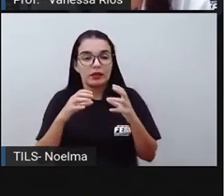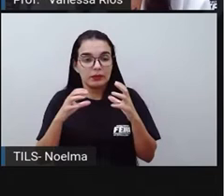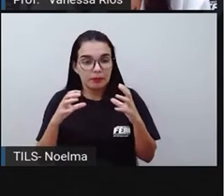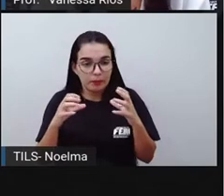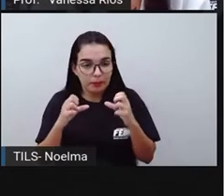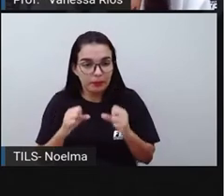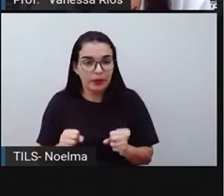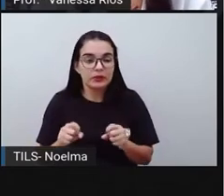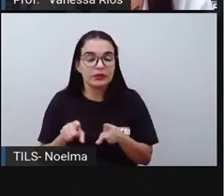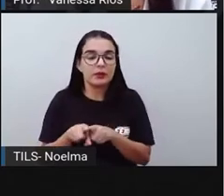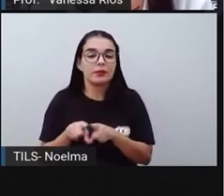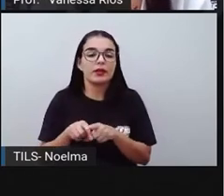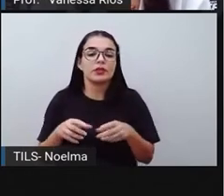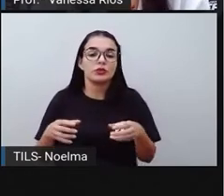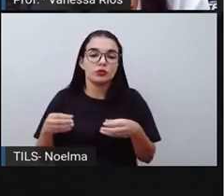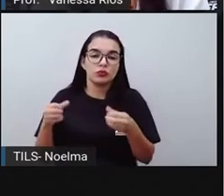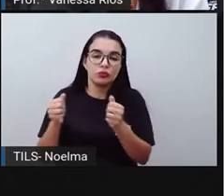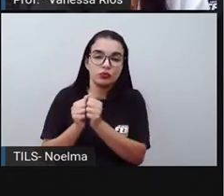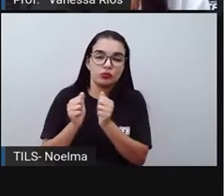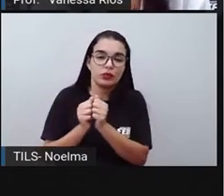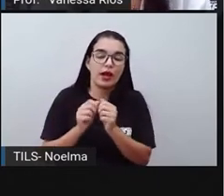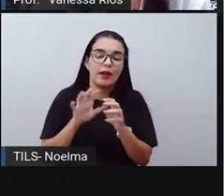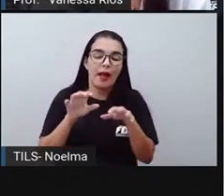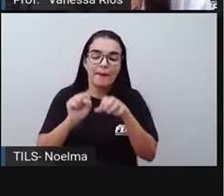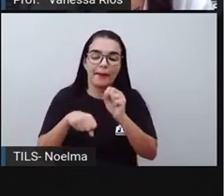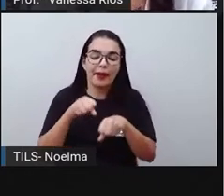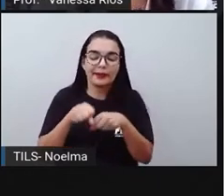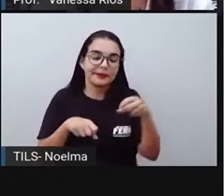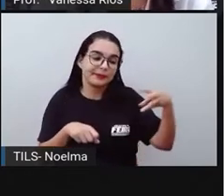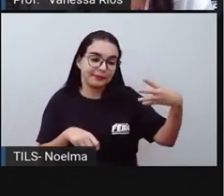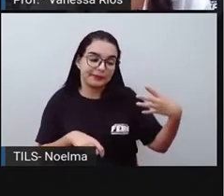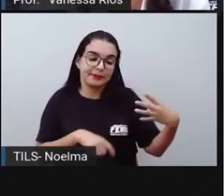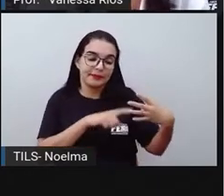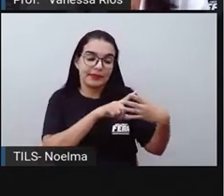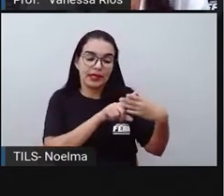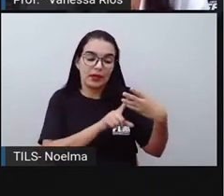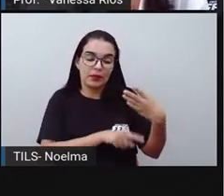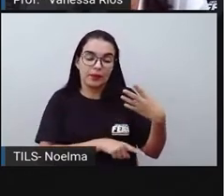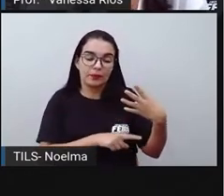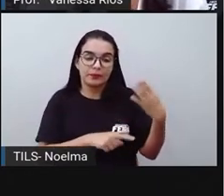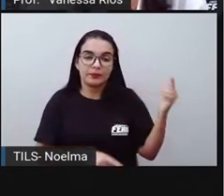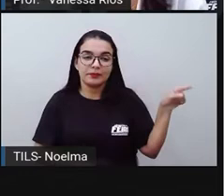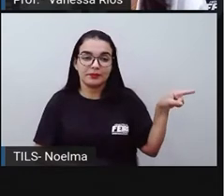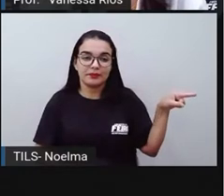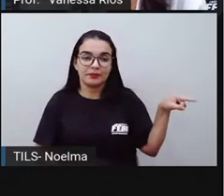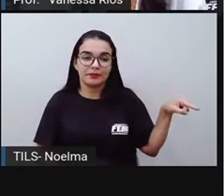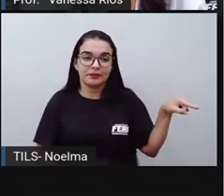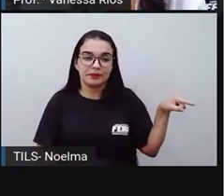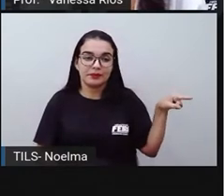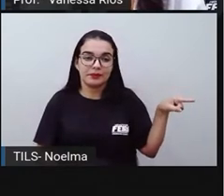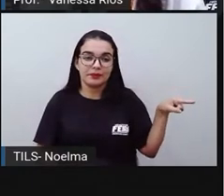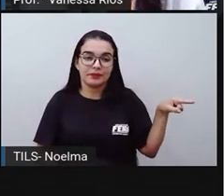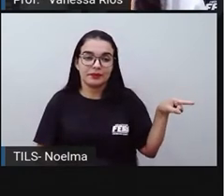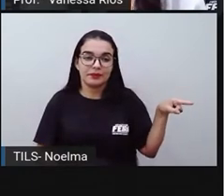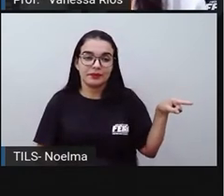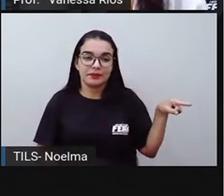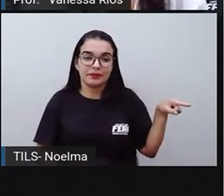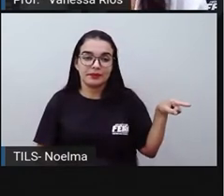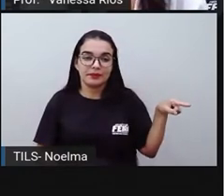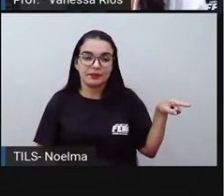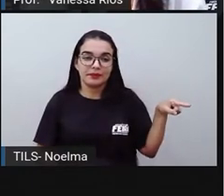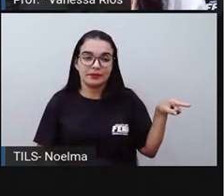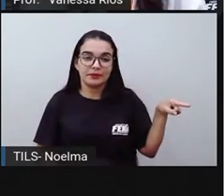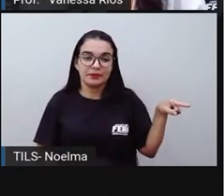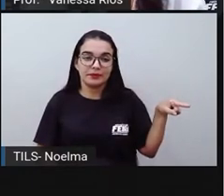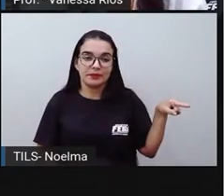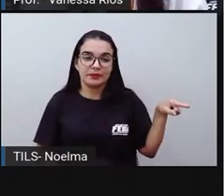também juntar as patas de cada cachorro e realizar uma adição. 4 mais 4 mais 4 mais 4. E aí tem